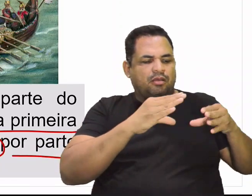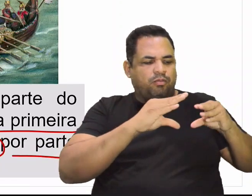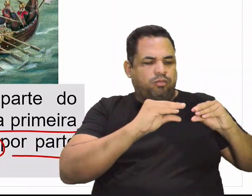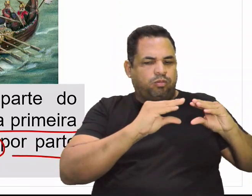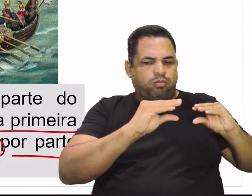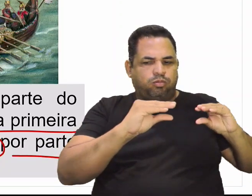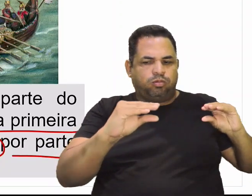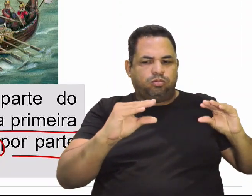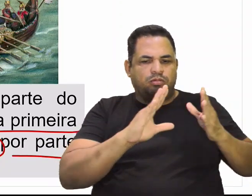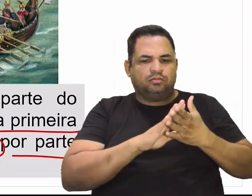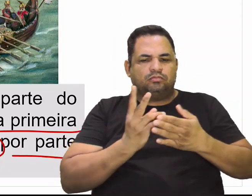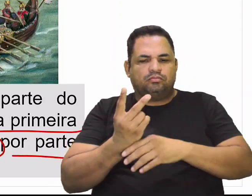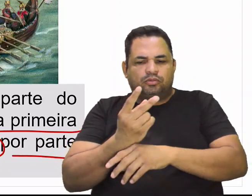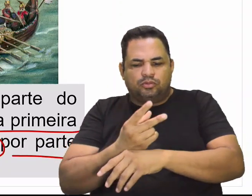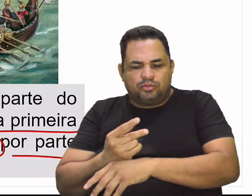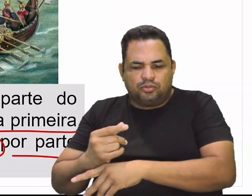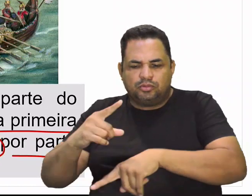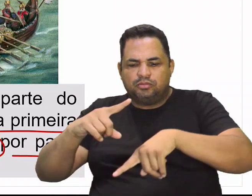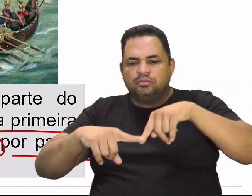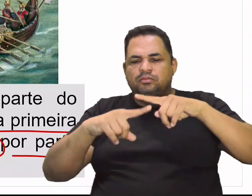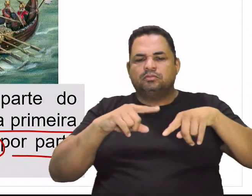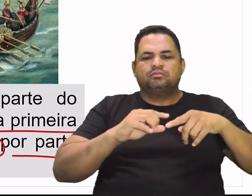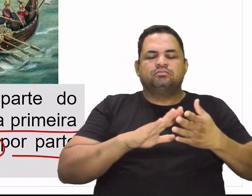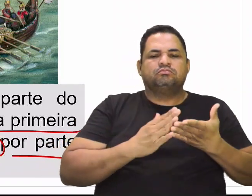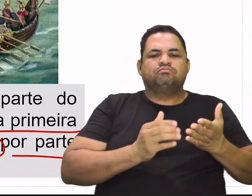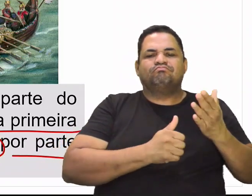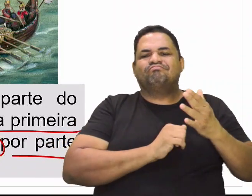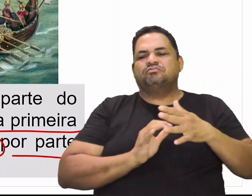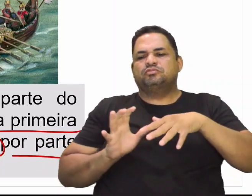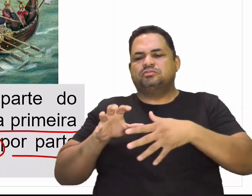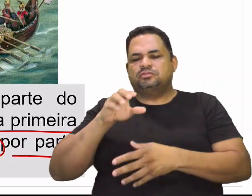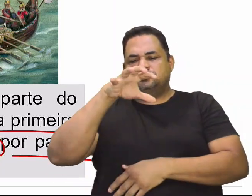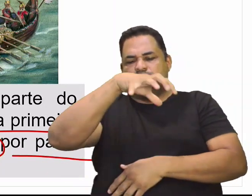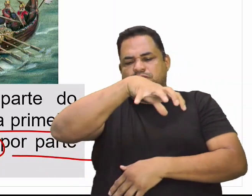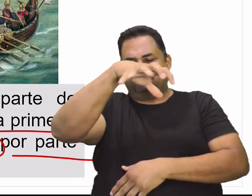buscavam matéria-prima em várias partes do mundo.